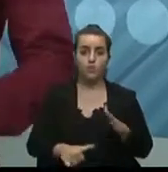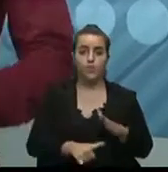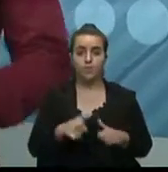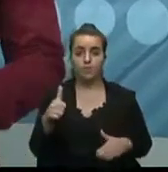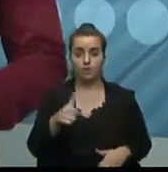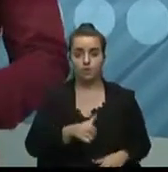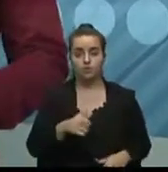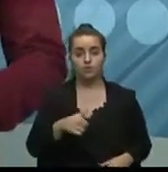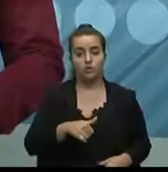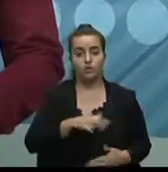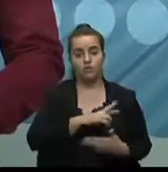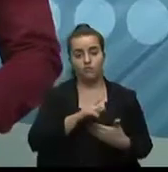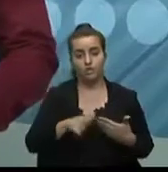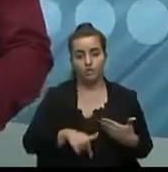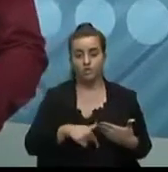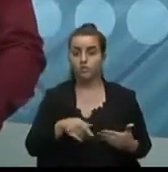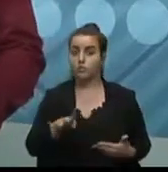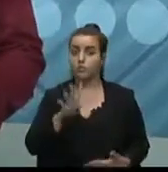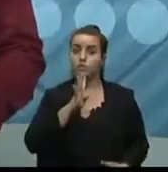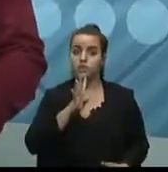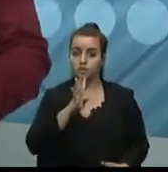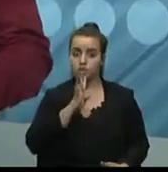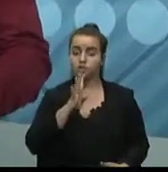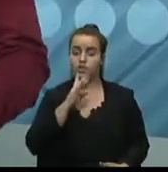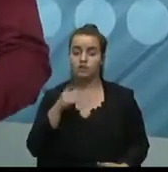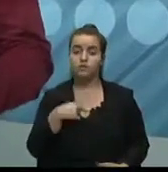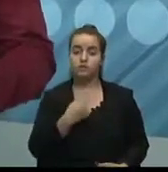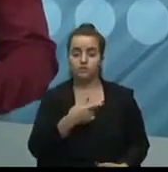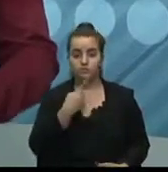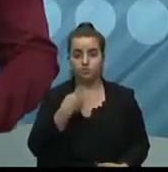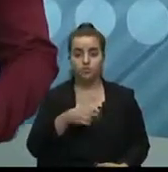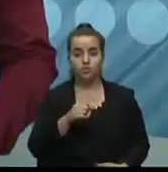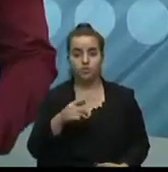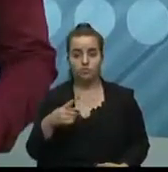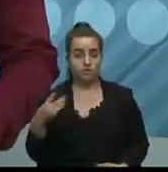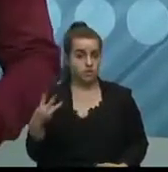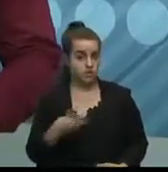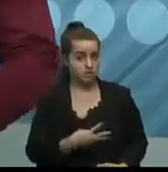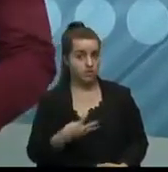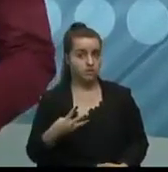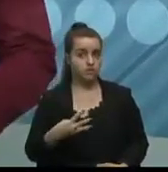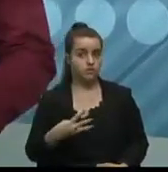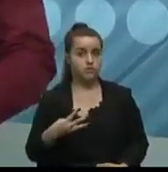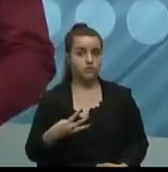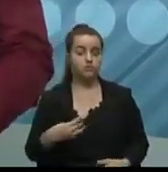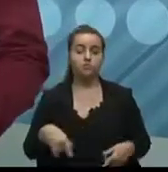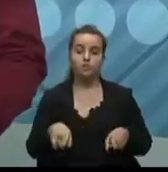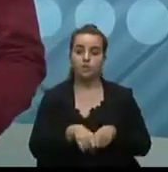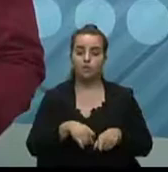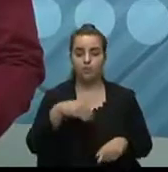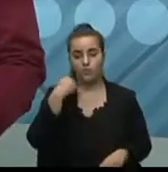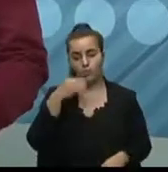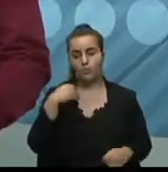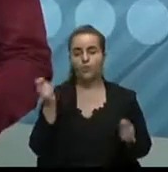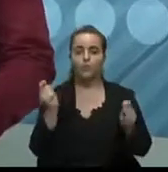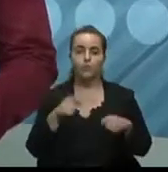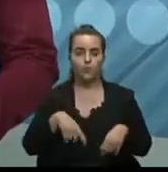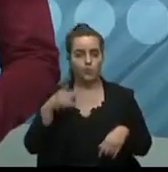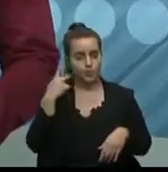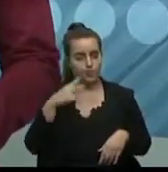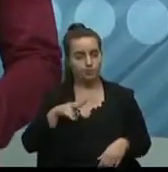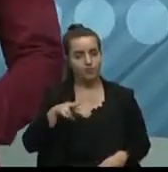primeiro, com a variância conhecida, que nós tratamos na situação problema 3. E o teste de hipótese